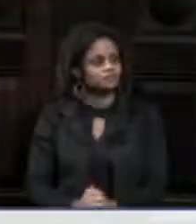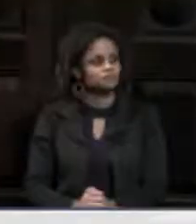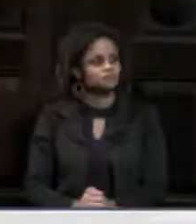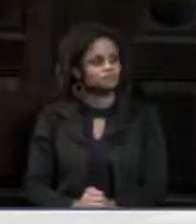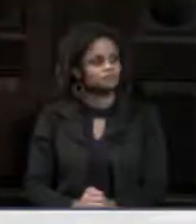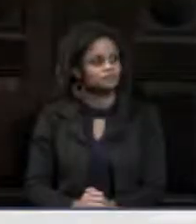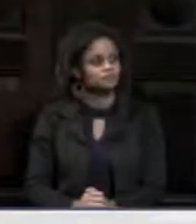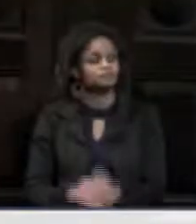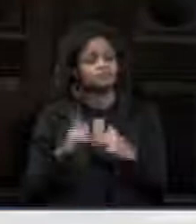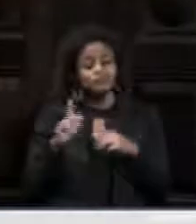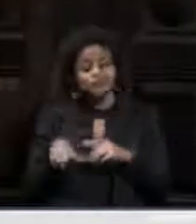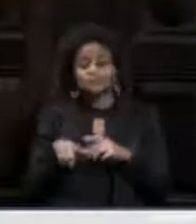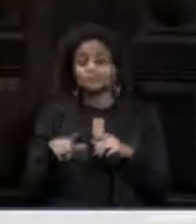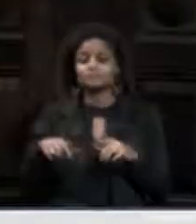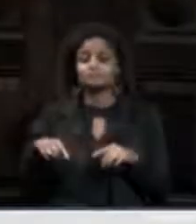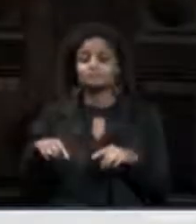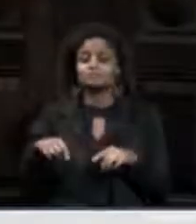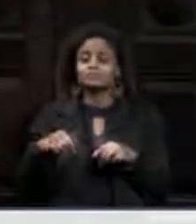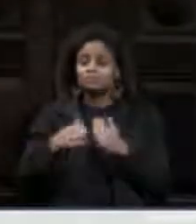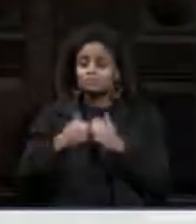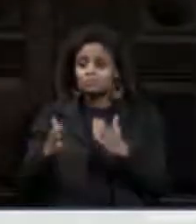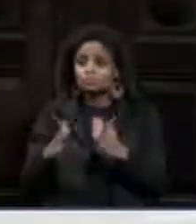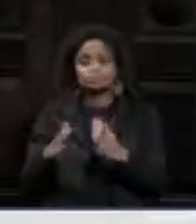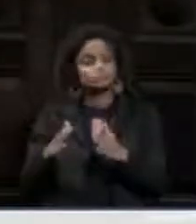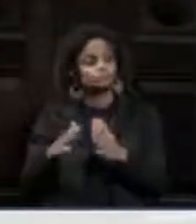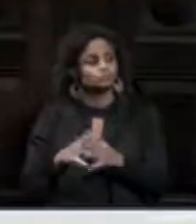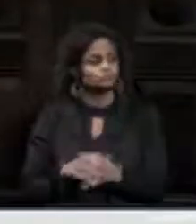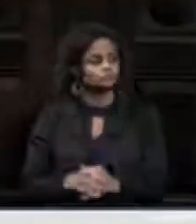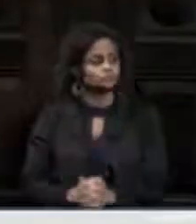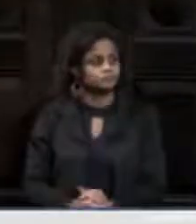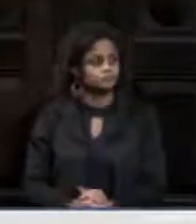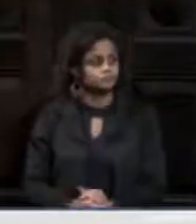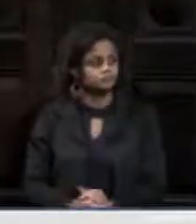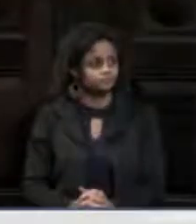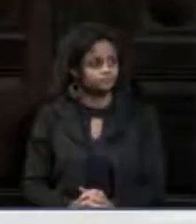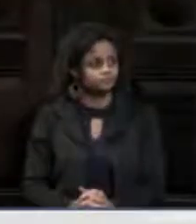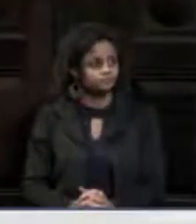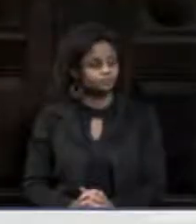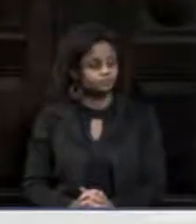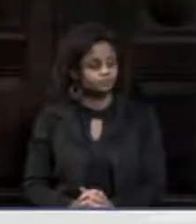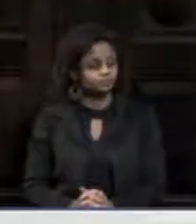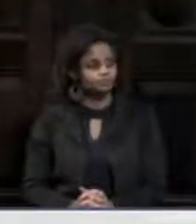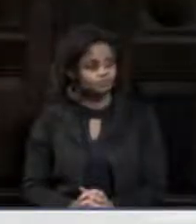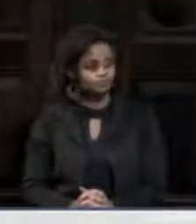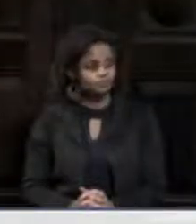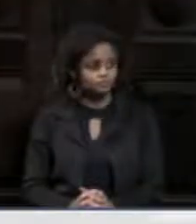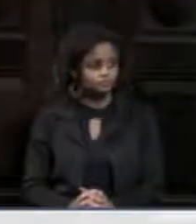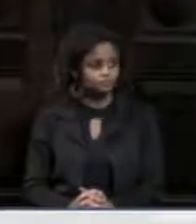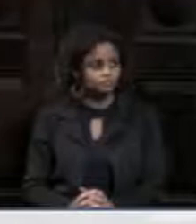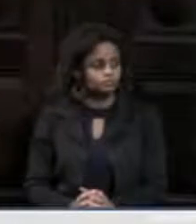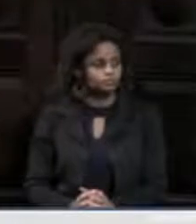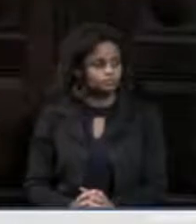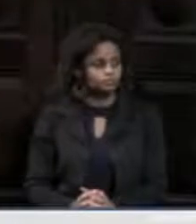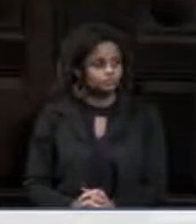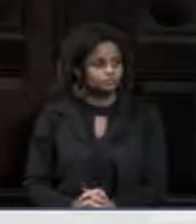Assim nasceu a comunidade de Monte Alto. Correu o tempo